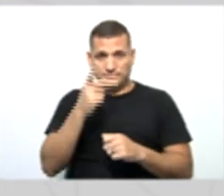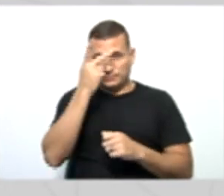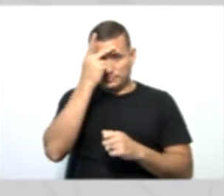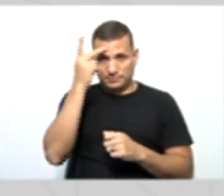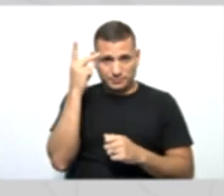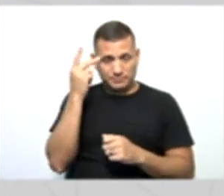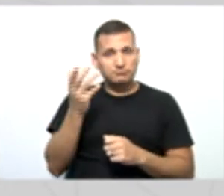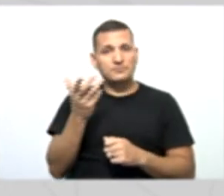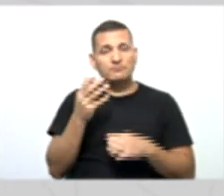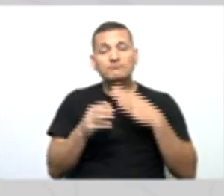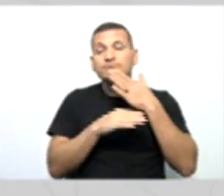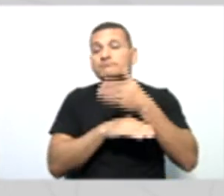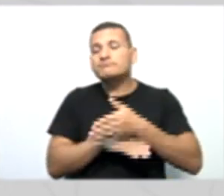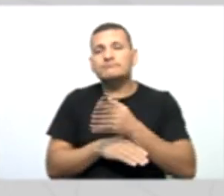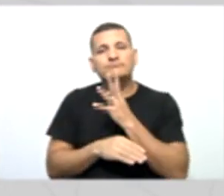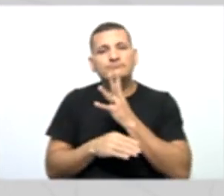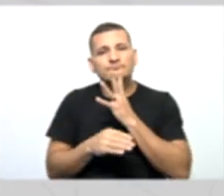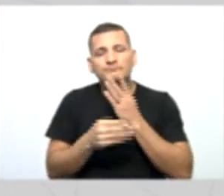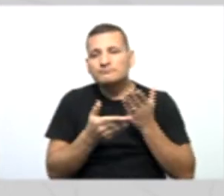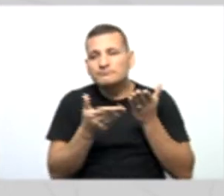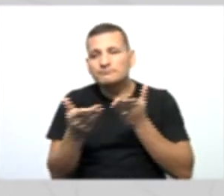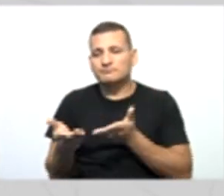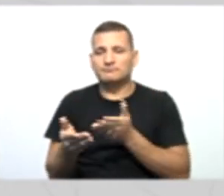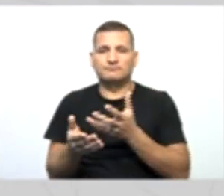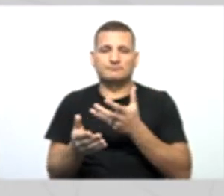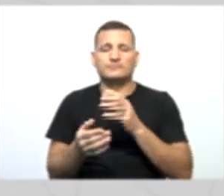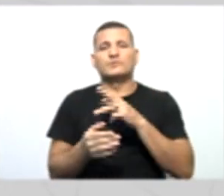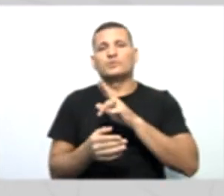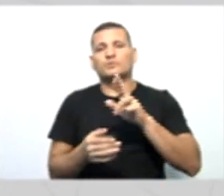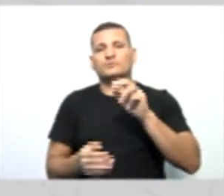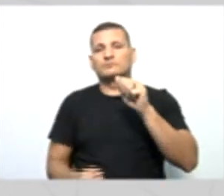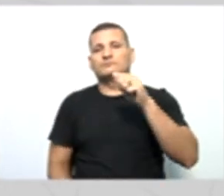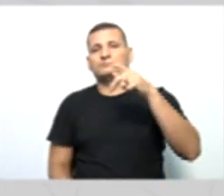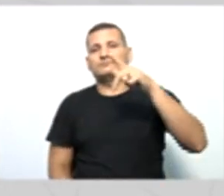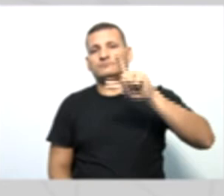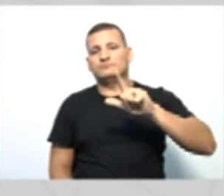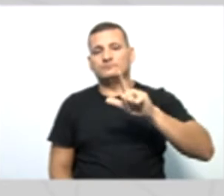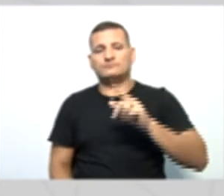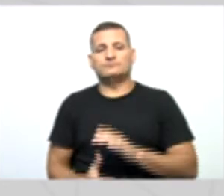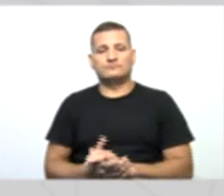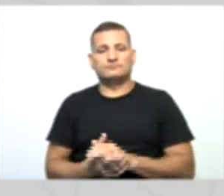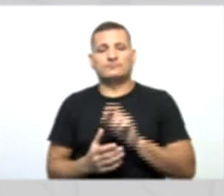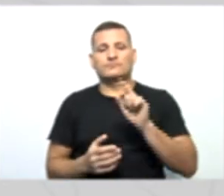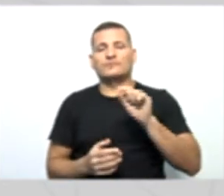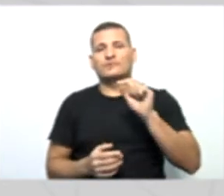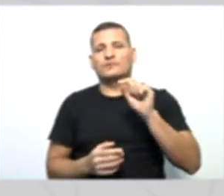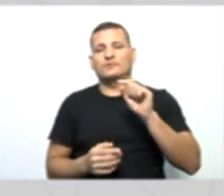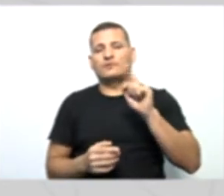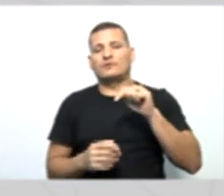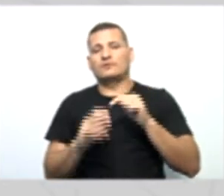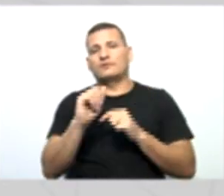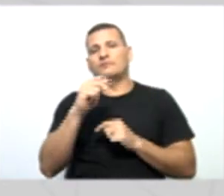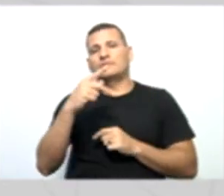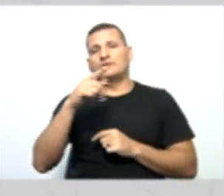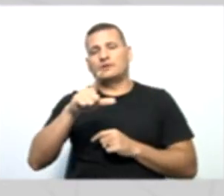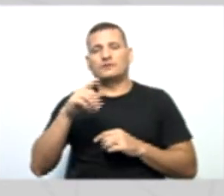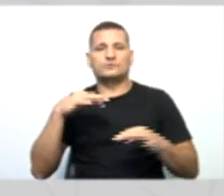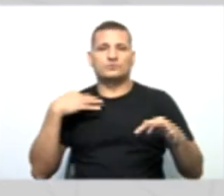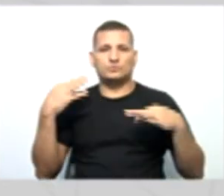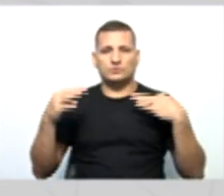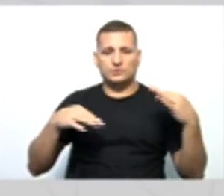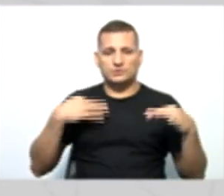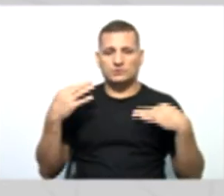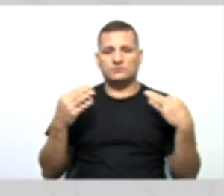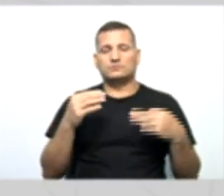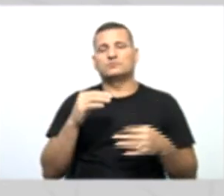querem prestigiar, visitar. E o nome do nosso APL seria Arranjo Produtivo do Turismo Ecológico. A gente colocou aqui